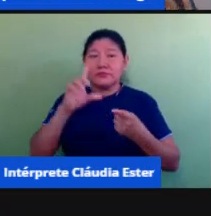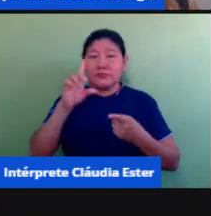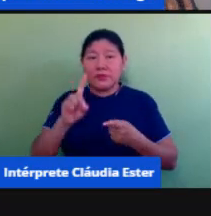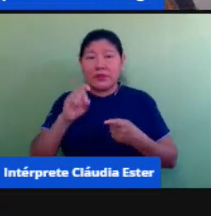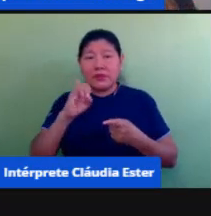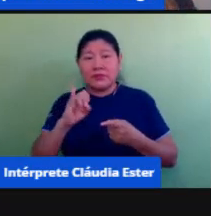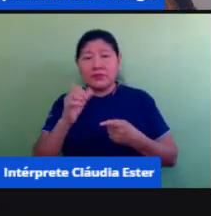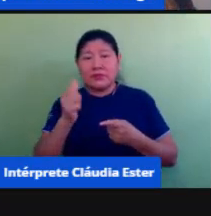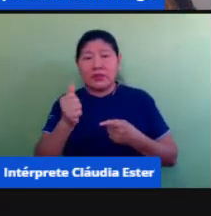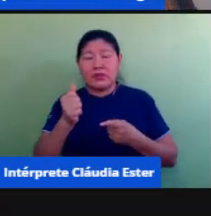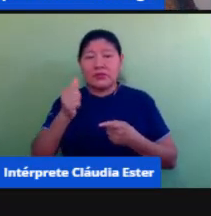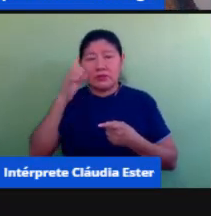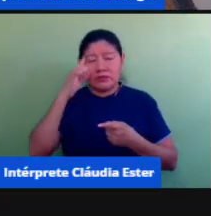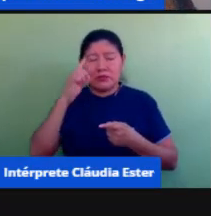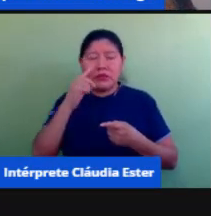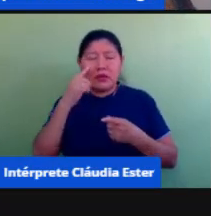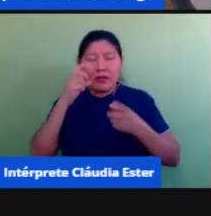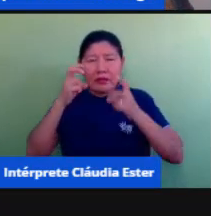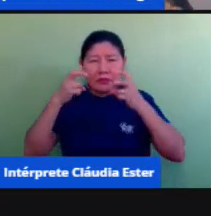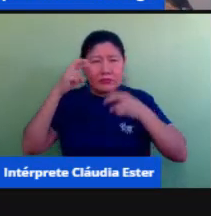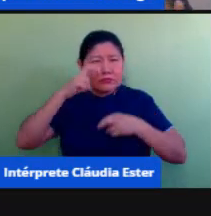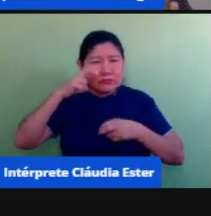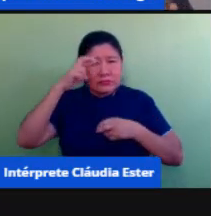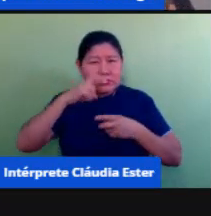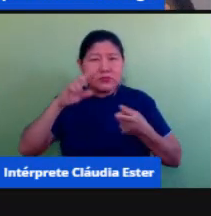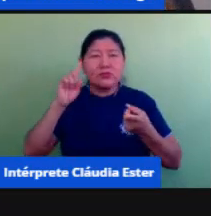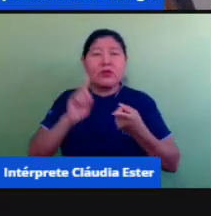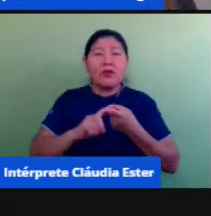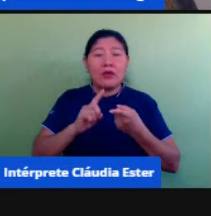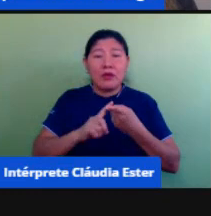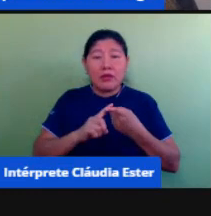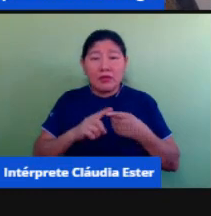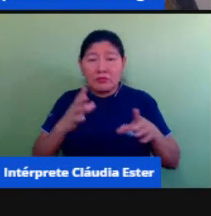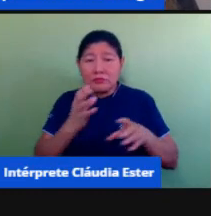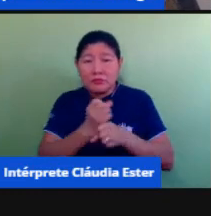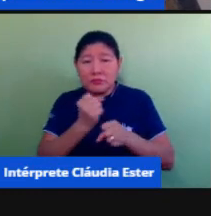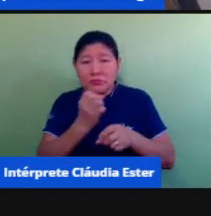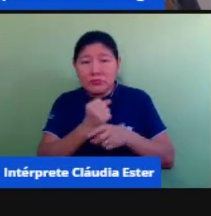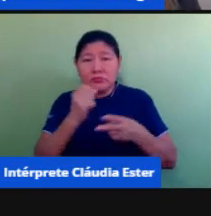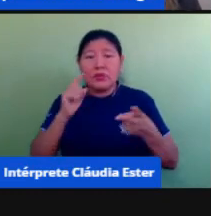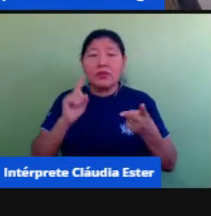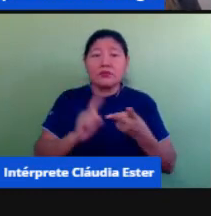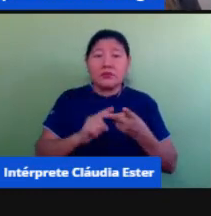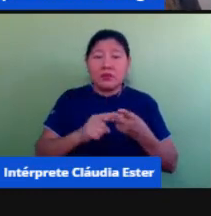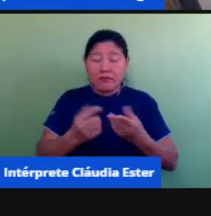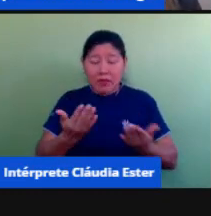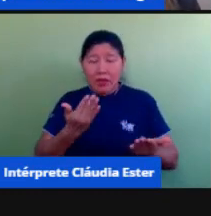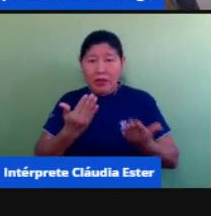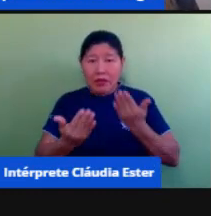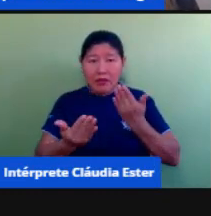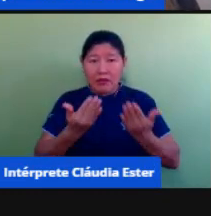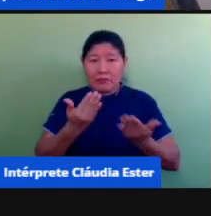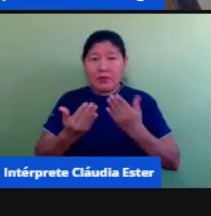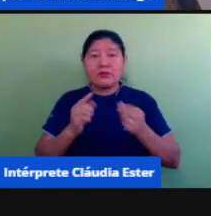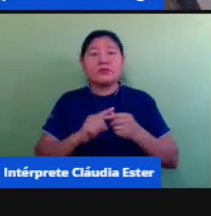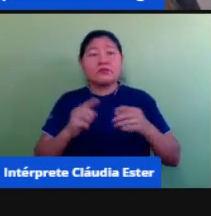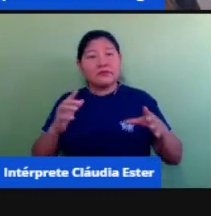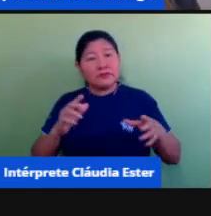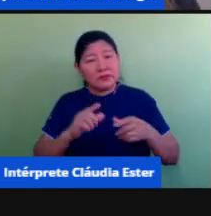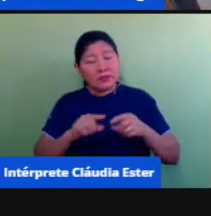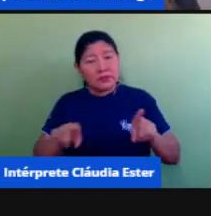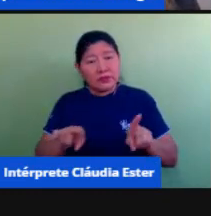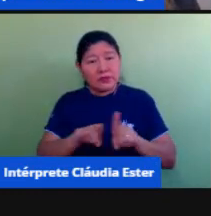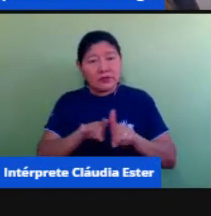formativa, comparativa e a somativa. O que quer dizer desses 4 tópicos que nós abordamos, os 4 tipos? Que ela é